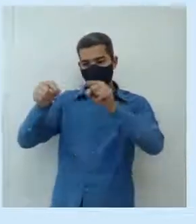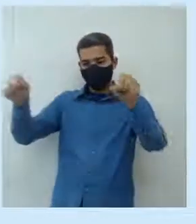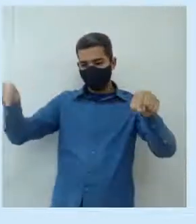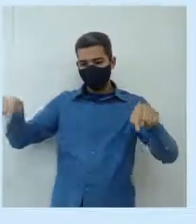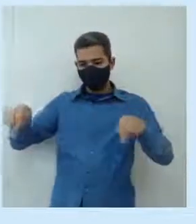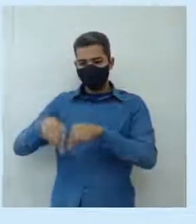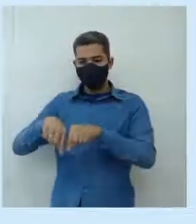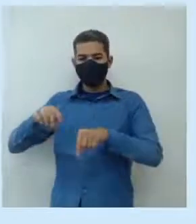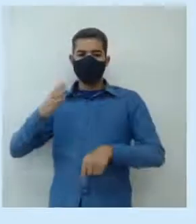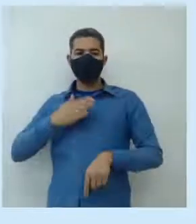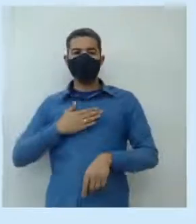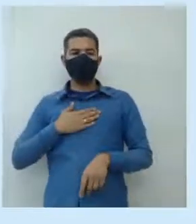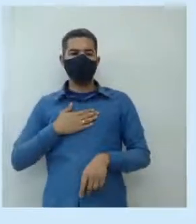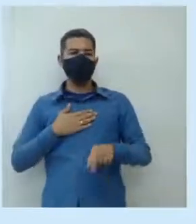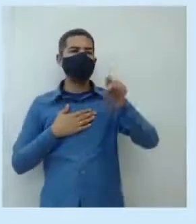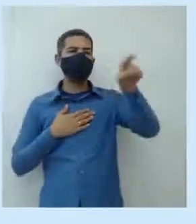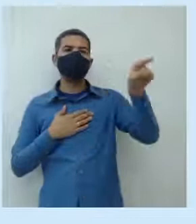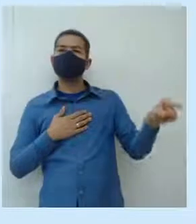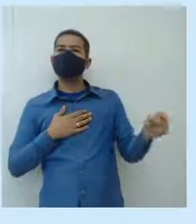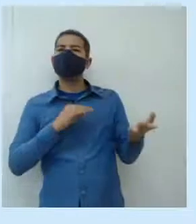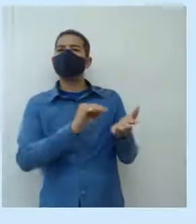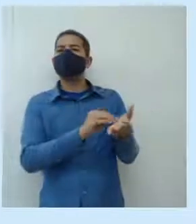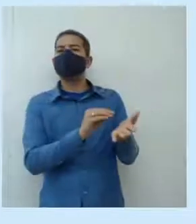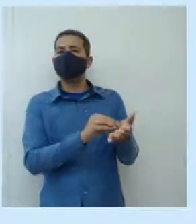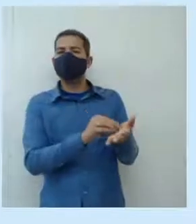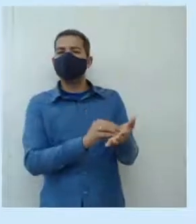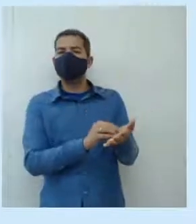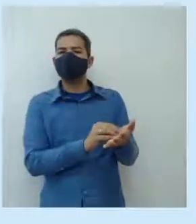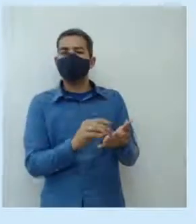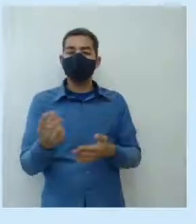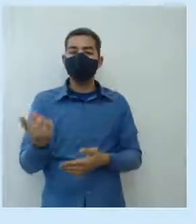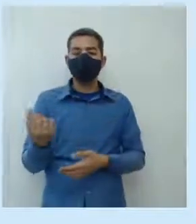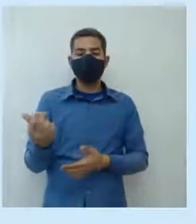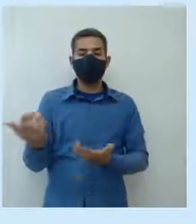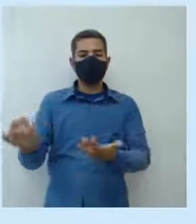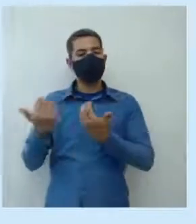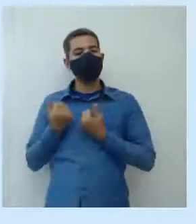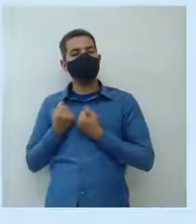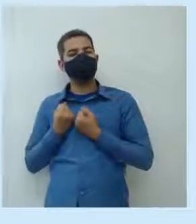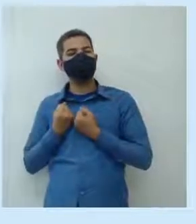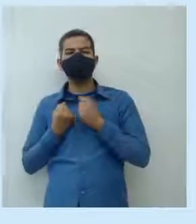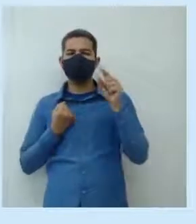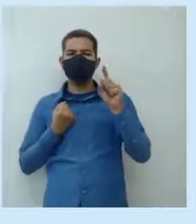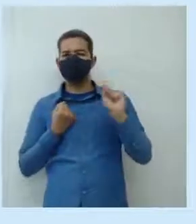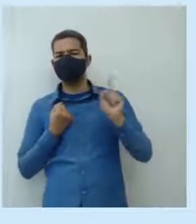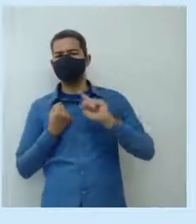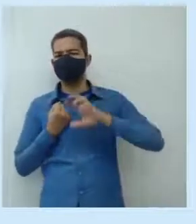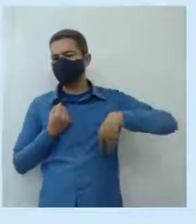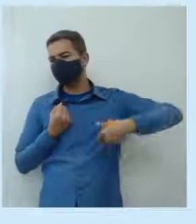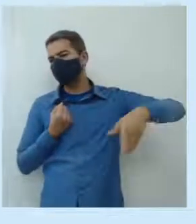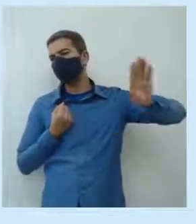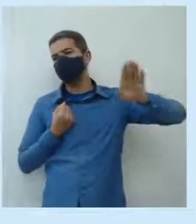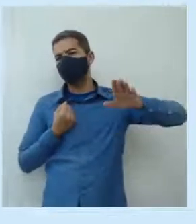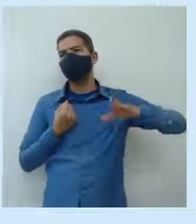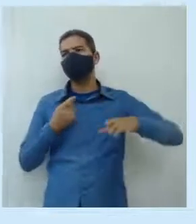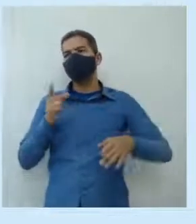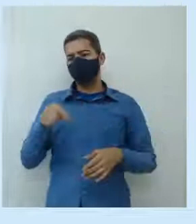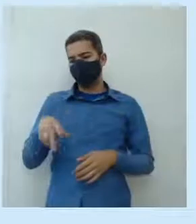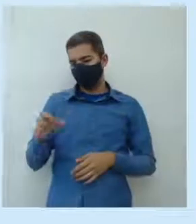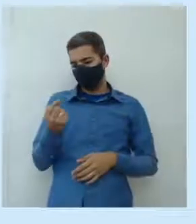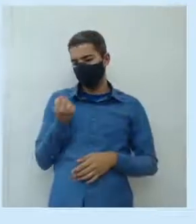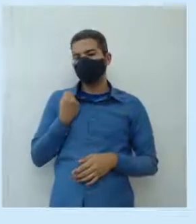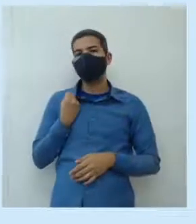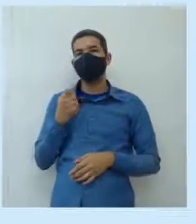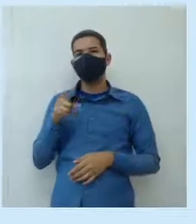tem essa renda sendo distribuída para quem mais precisa, né? Então ela fica concentrada também na mão dessa galera que tem um